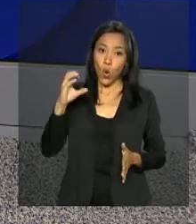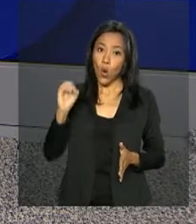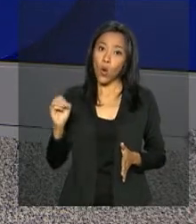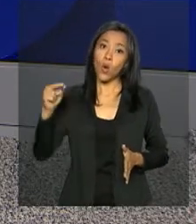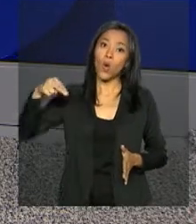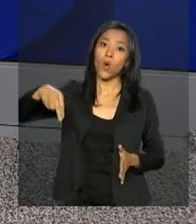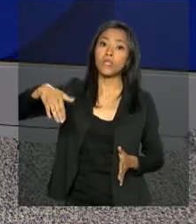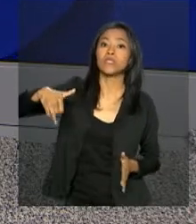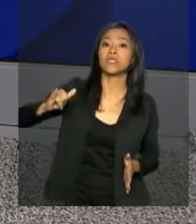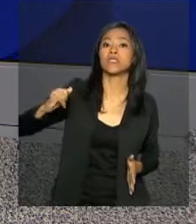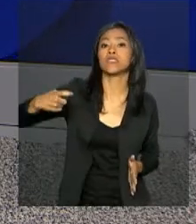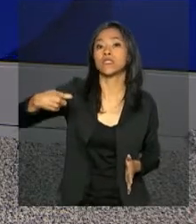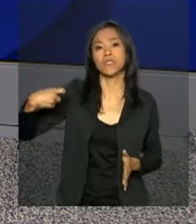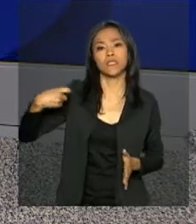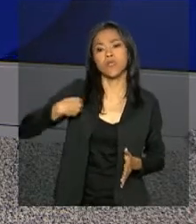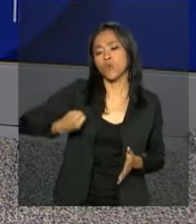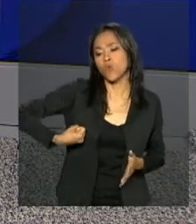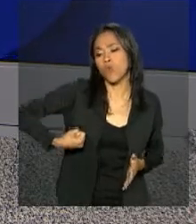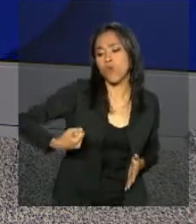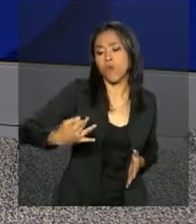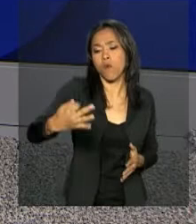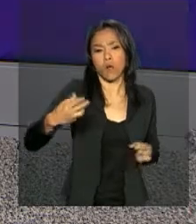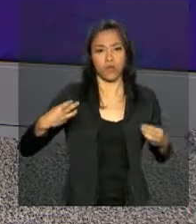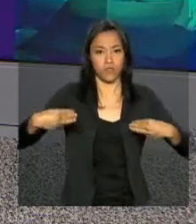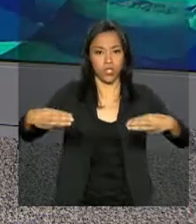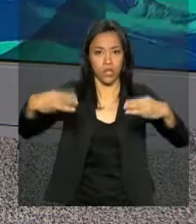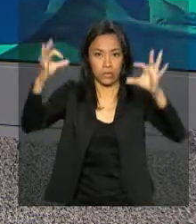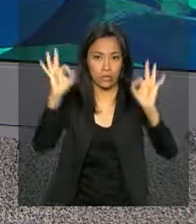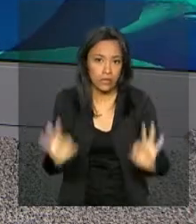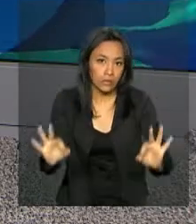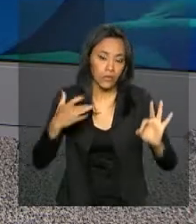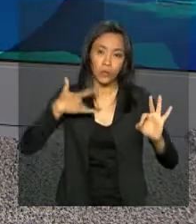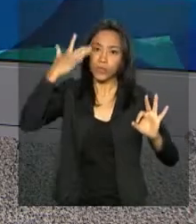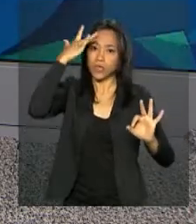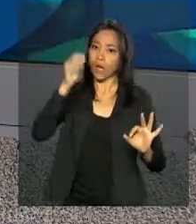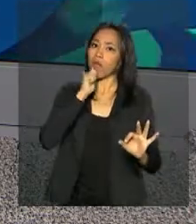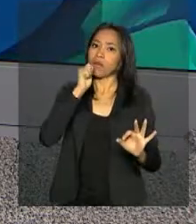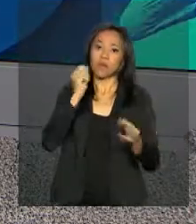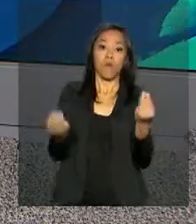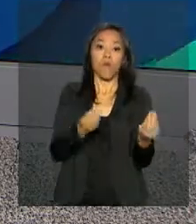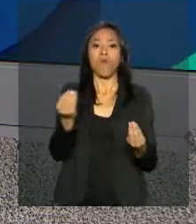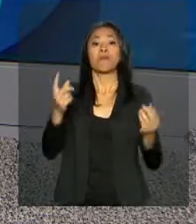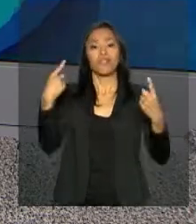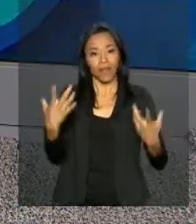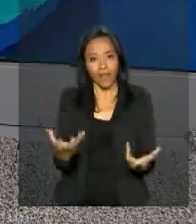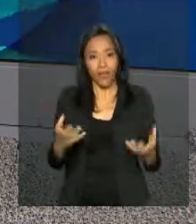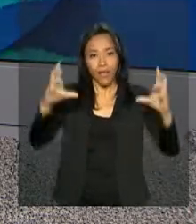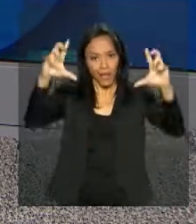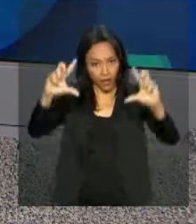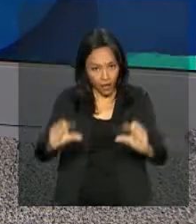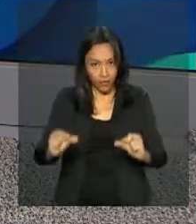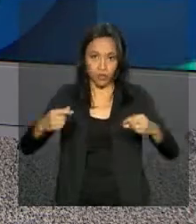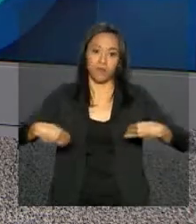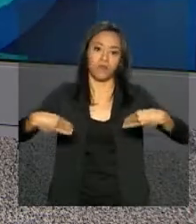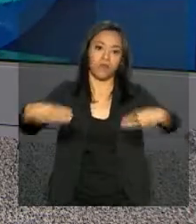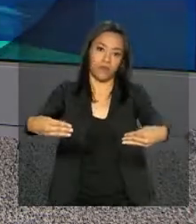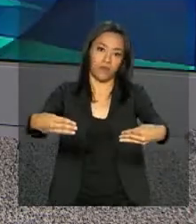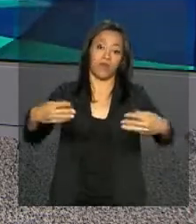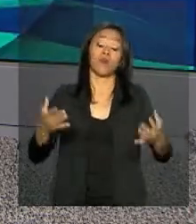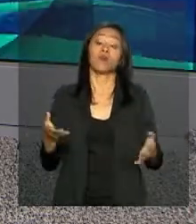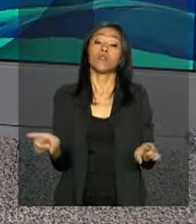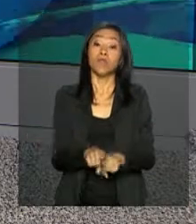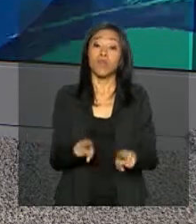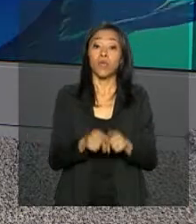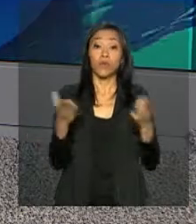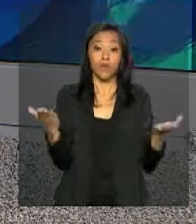ministérios definidos mas que a intenção do presidente eleito bolsonaro é compor uma equipe mais enxuta hoje mais cedo também esteve no